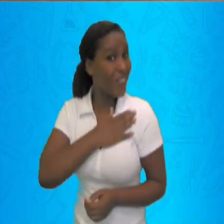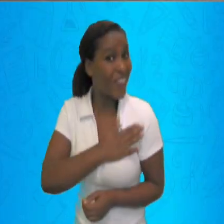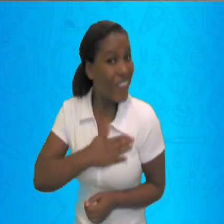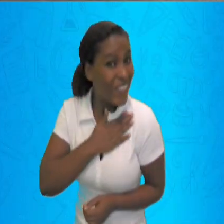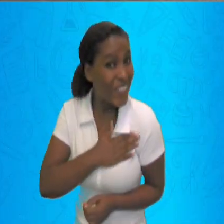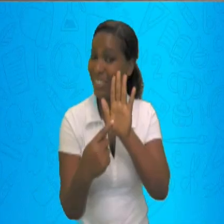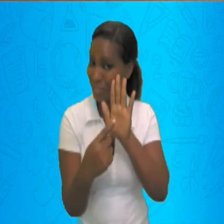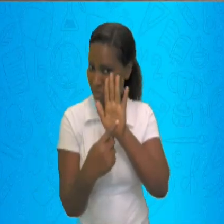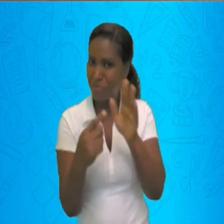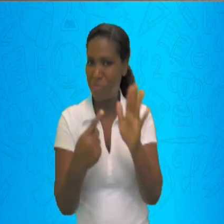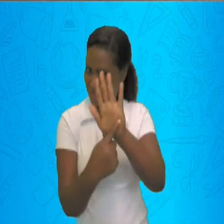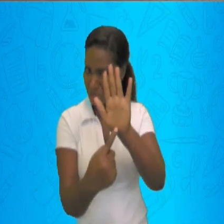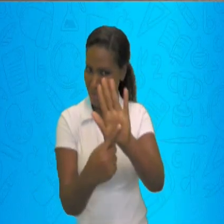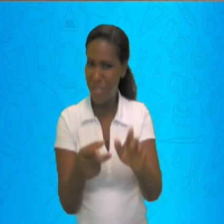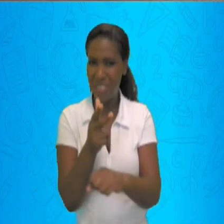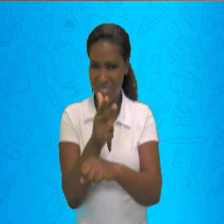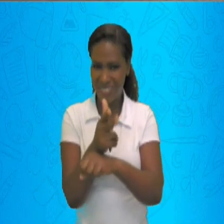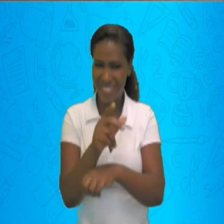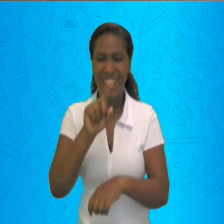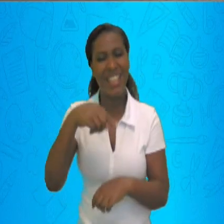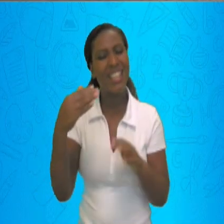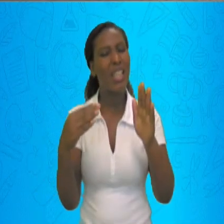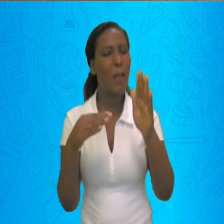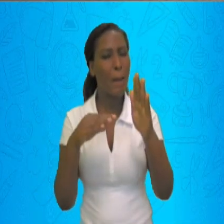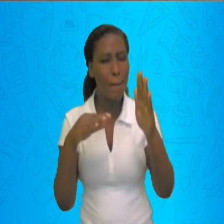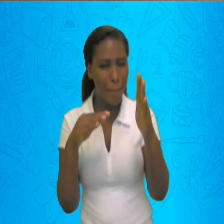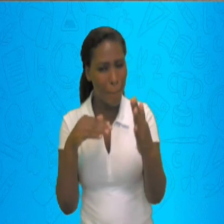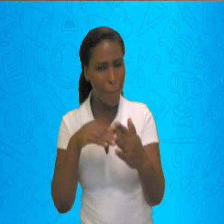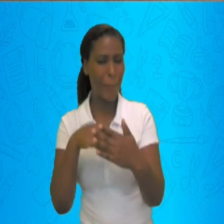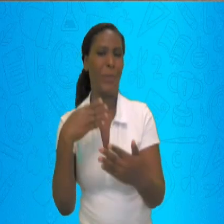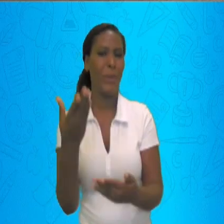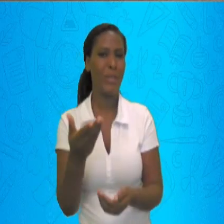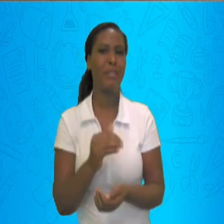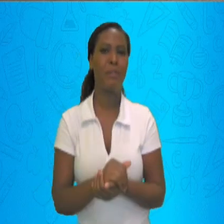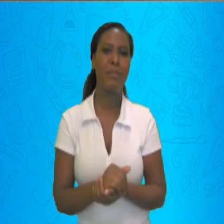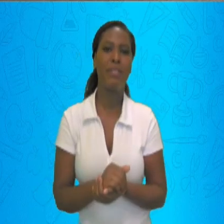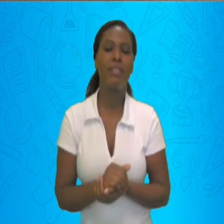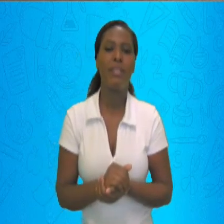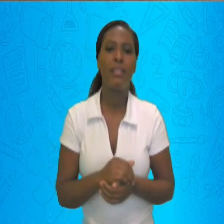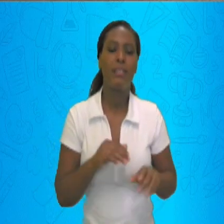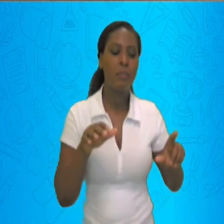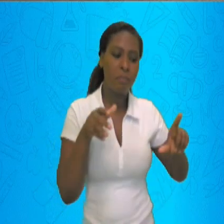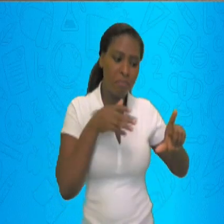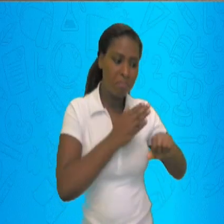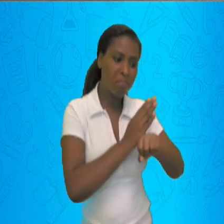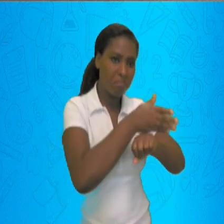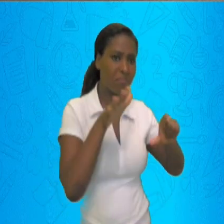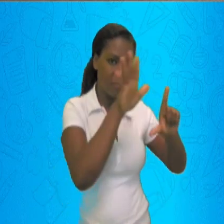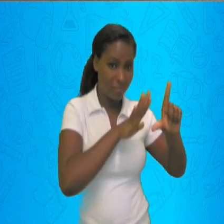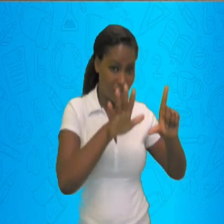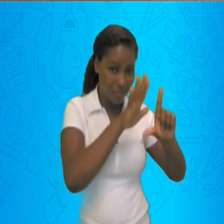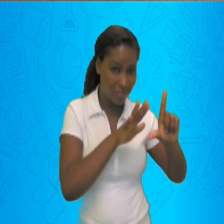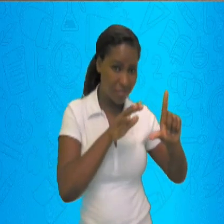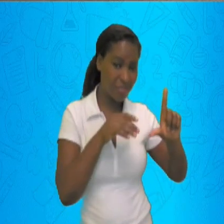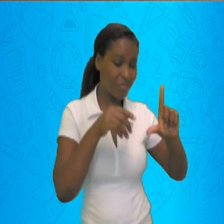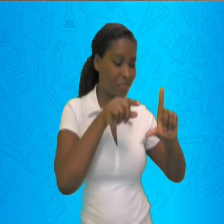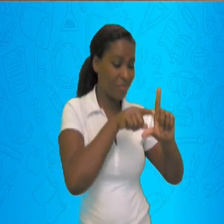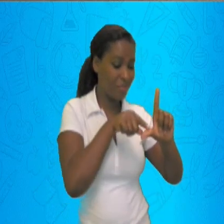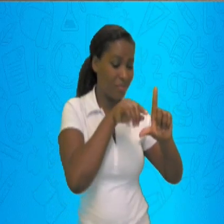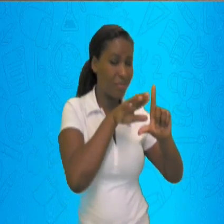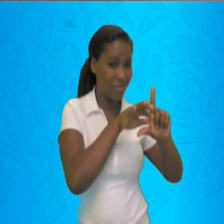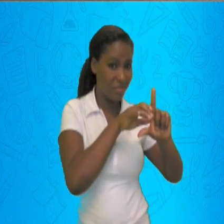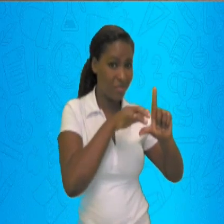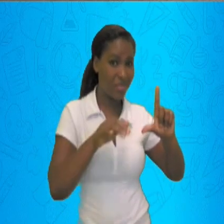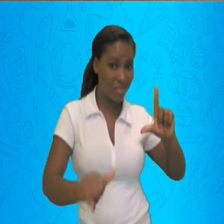Gostaram da dica? Até a próxima! E para acessar a nossa plataforma SMED-GV, basta apontar a câmera do